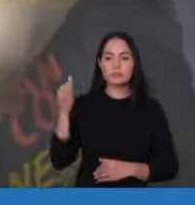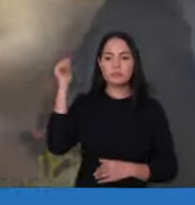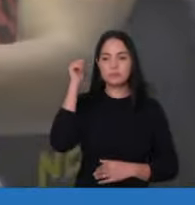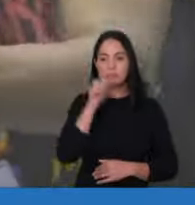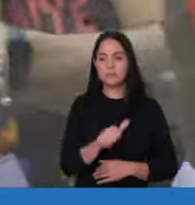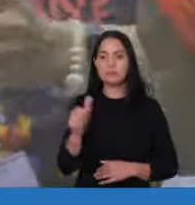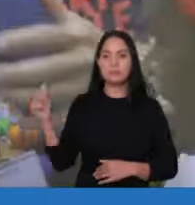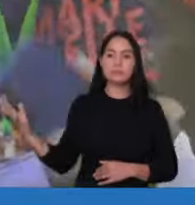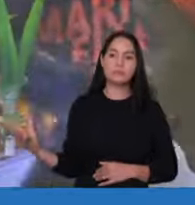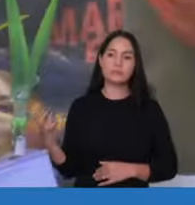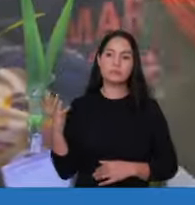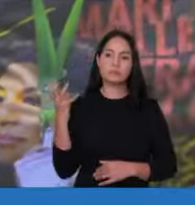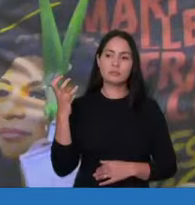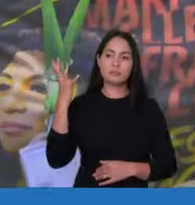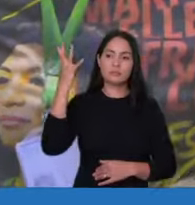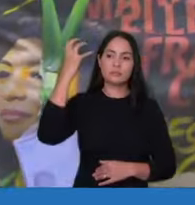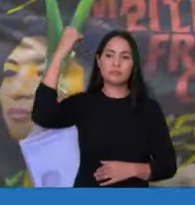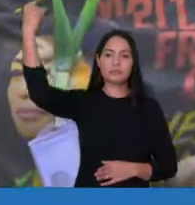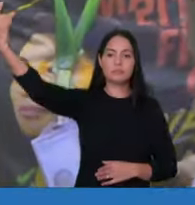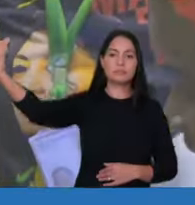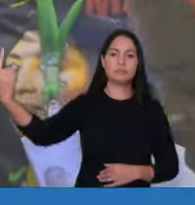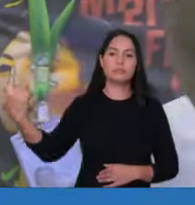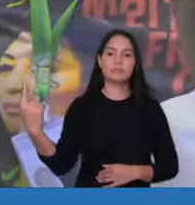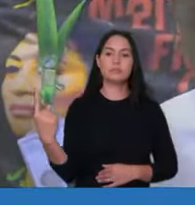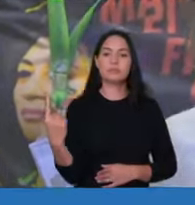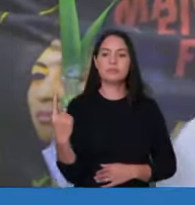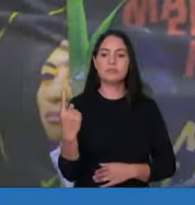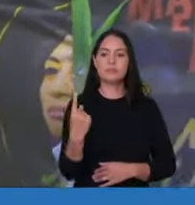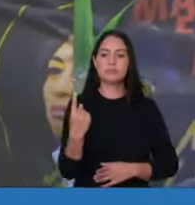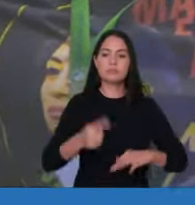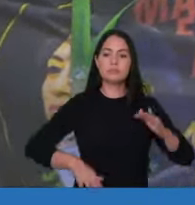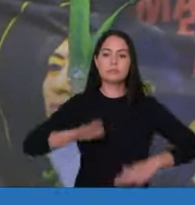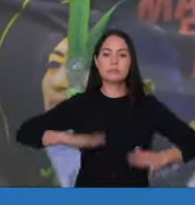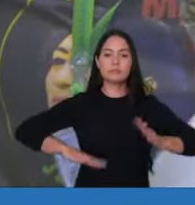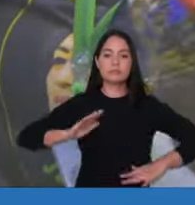tambor. Eu vim, Marielle, eu vim.